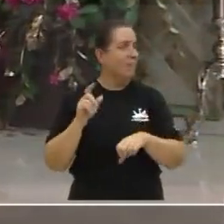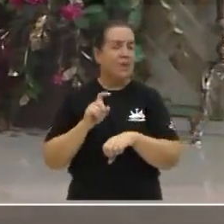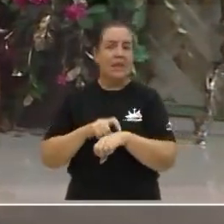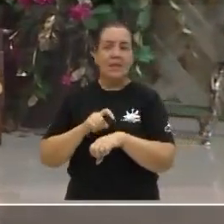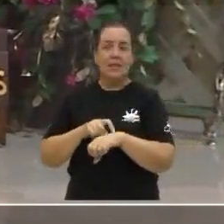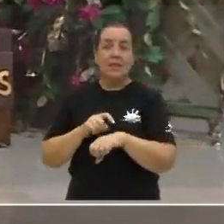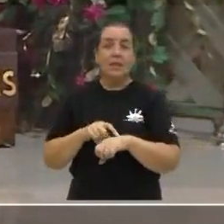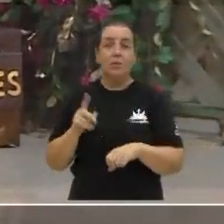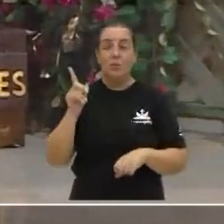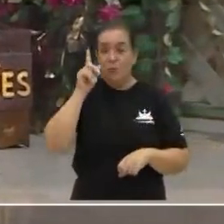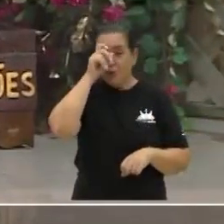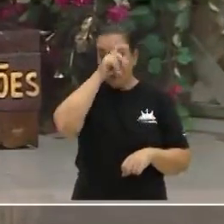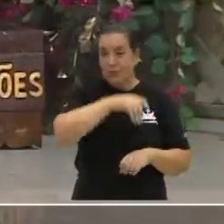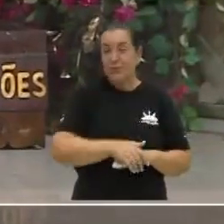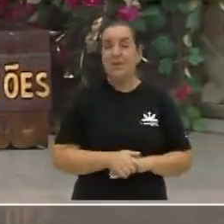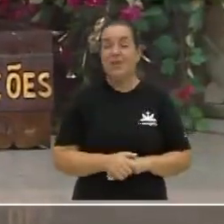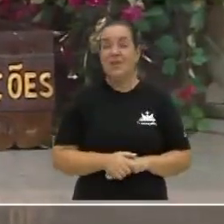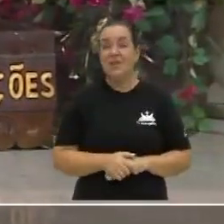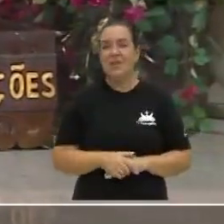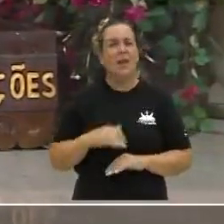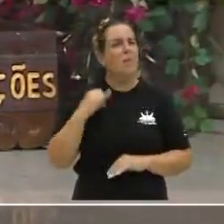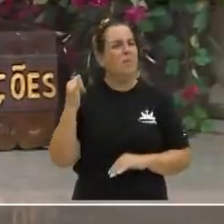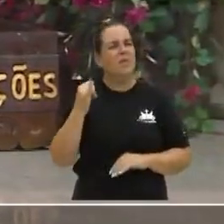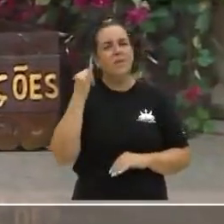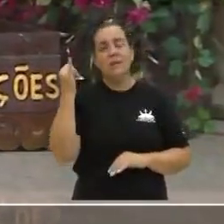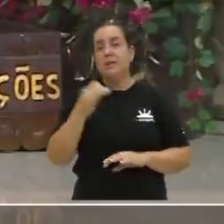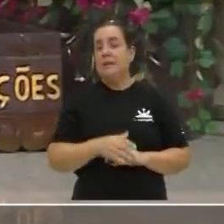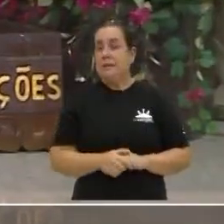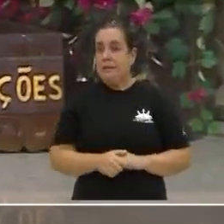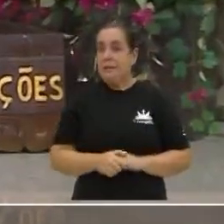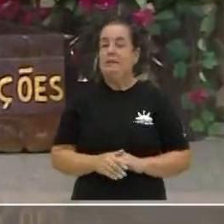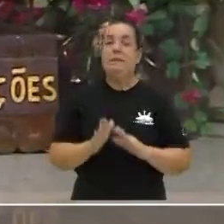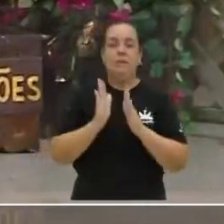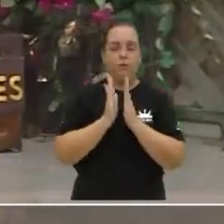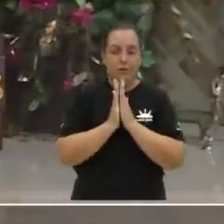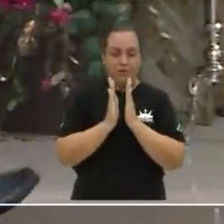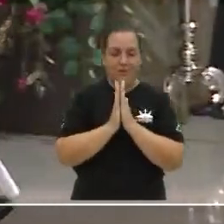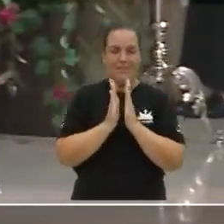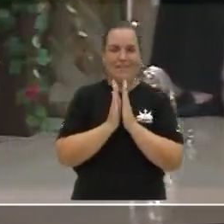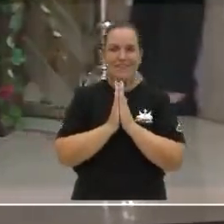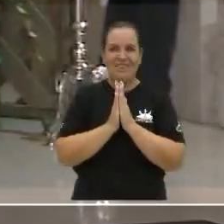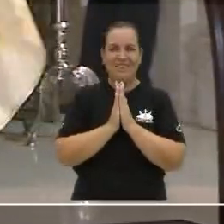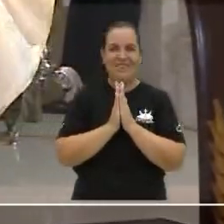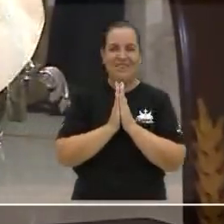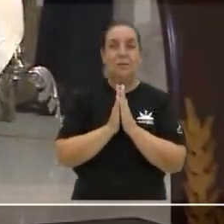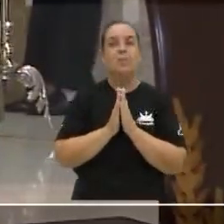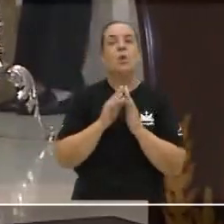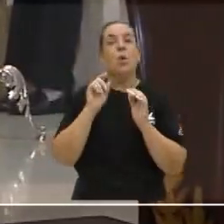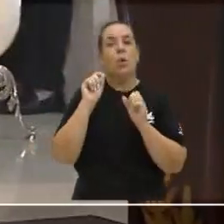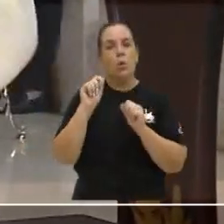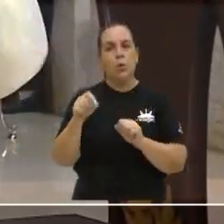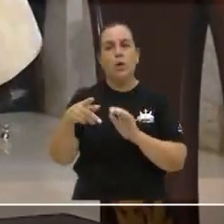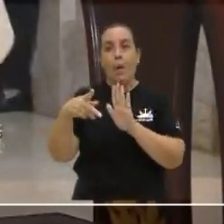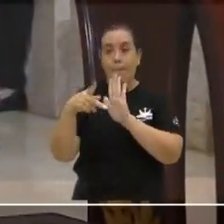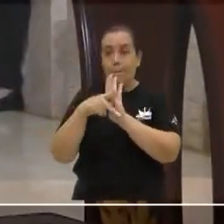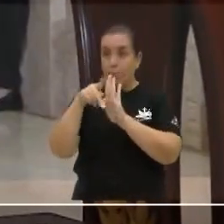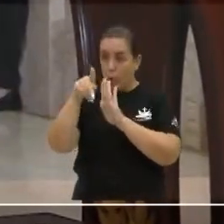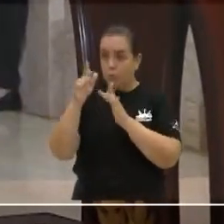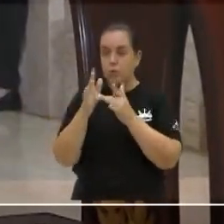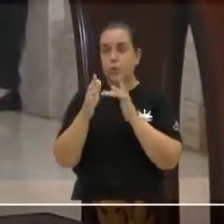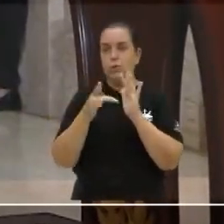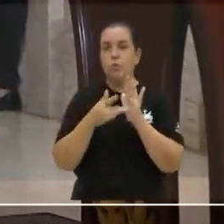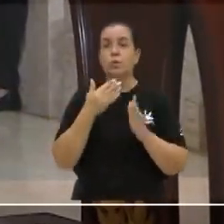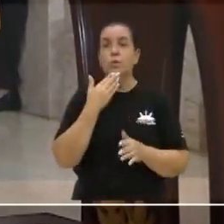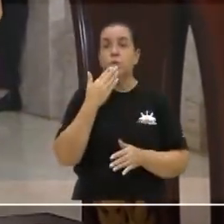nesses tempos difíceis, como é importante rezar o que o próprio Jesus pediu a